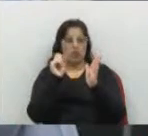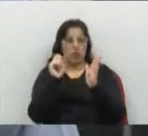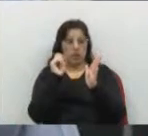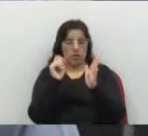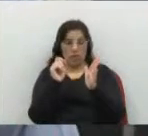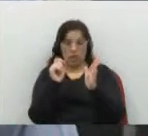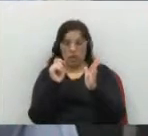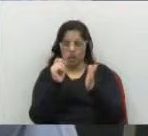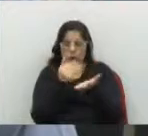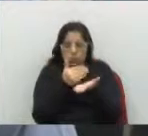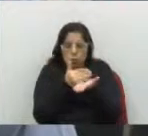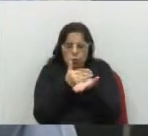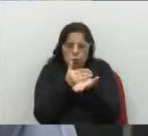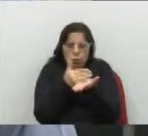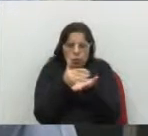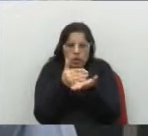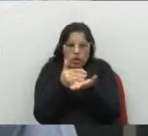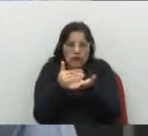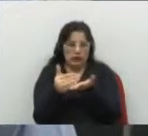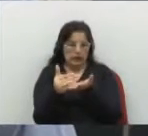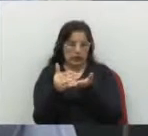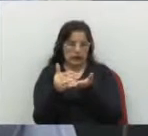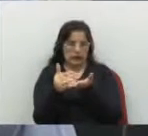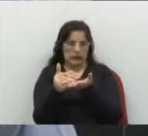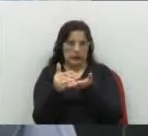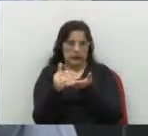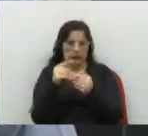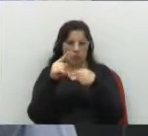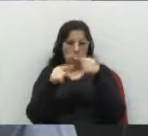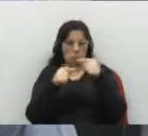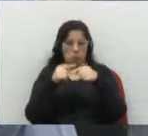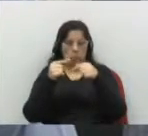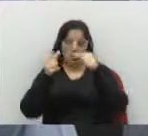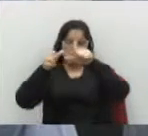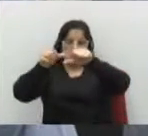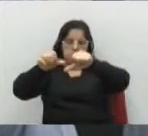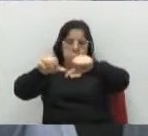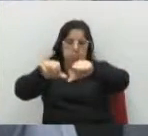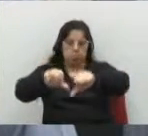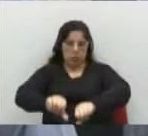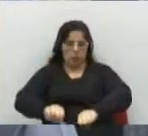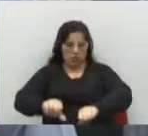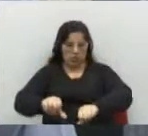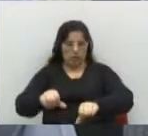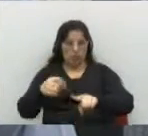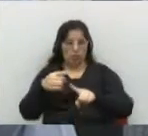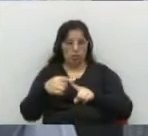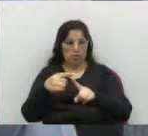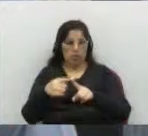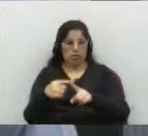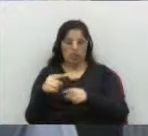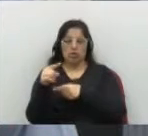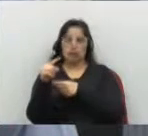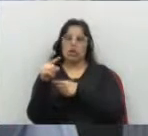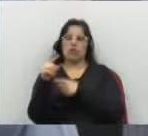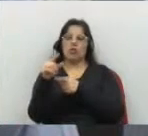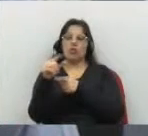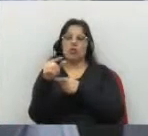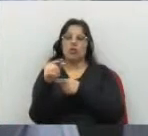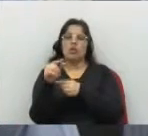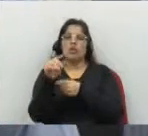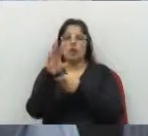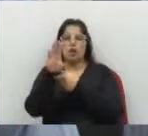Agricultura. O bolor não é nada mais do que fungos compostos de 3 partes: filamentos de raiz que penetram no alimento,